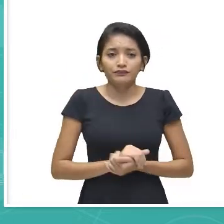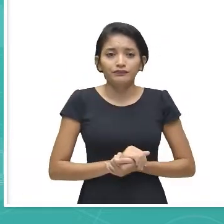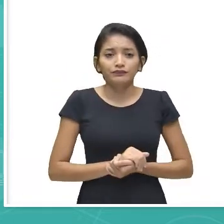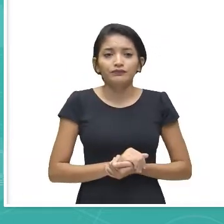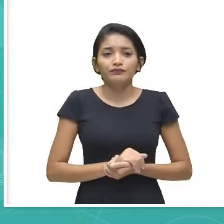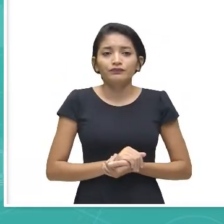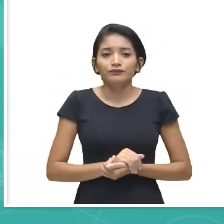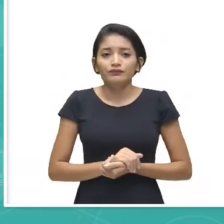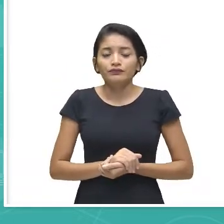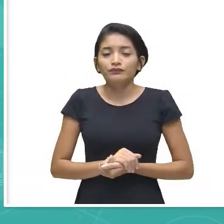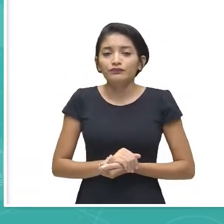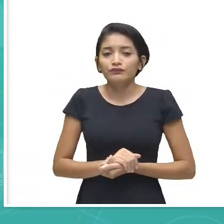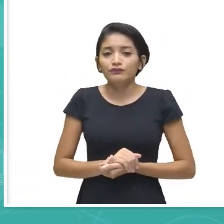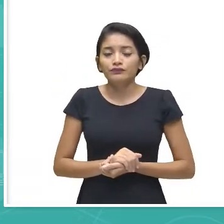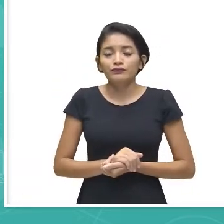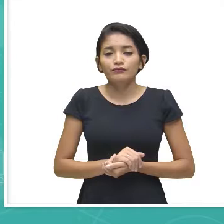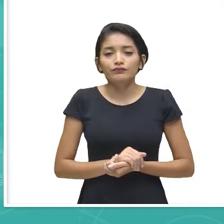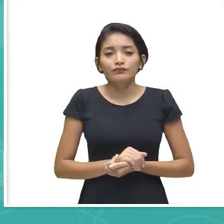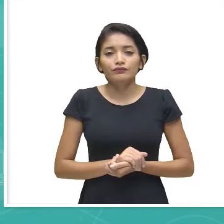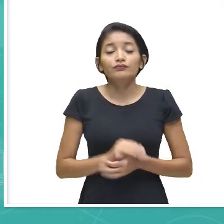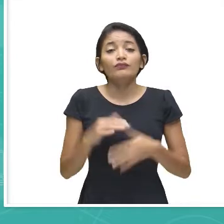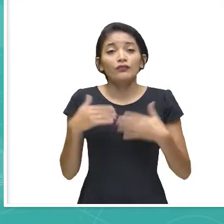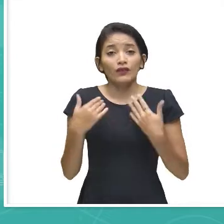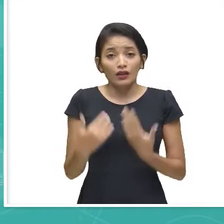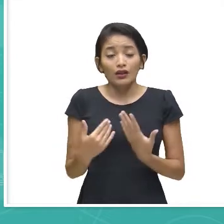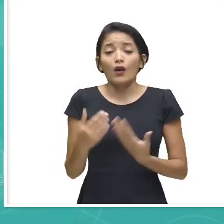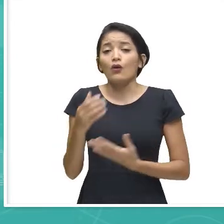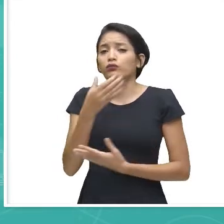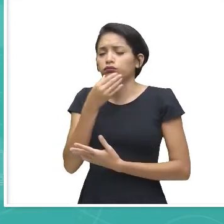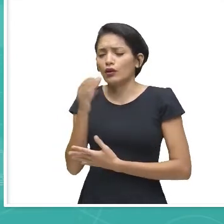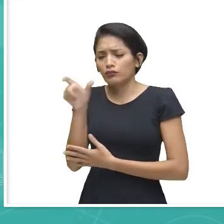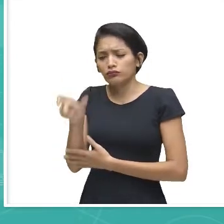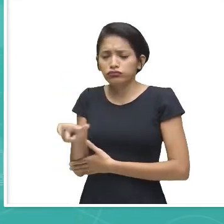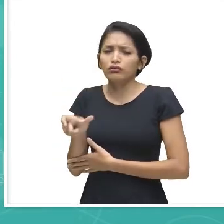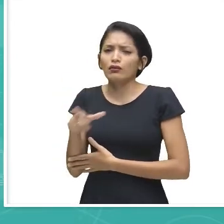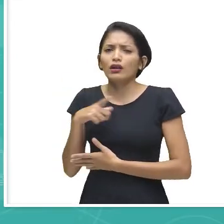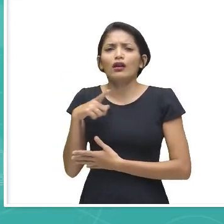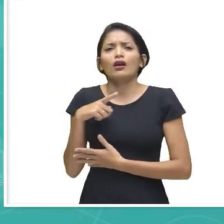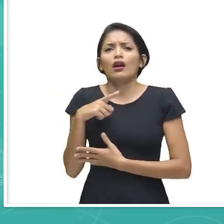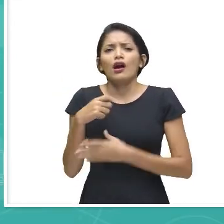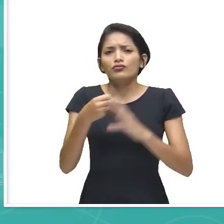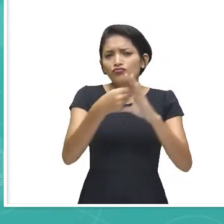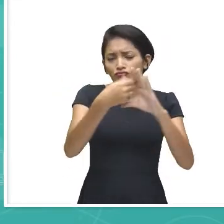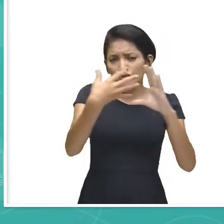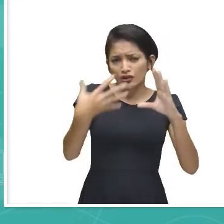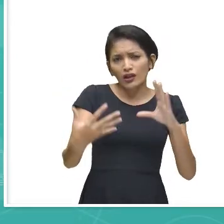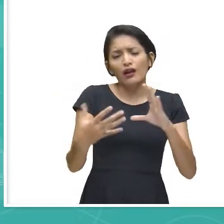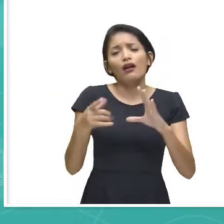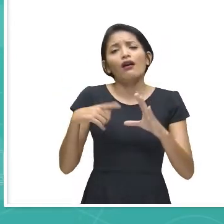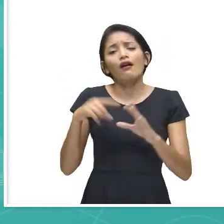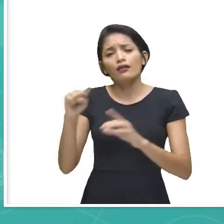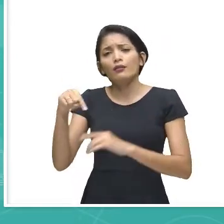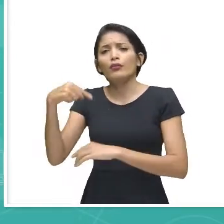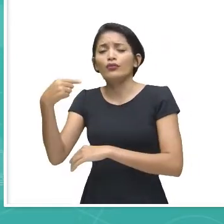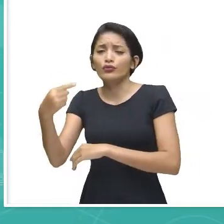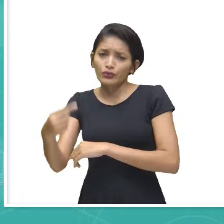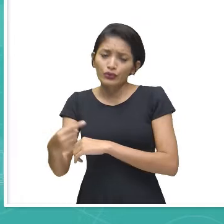Cresmer, tá bom? Então, ele fez algumas classificações e depois vieram outros